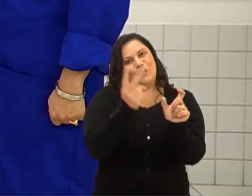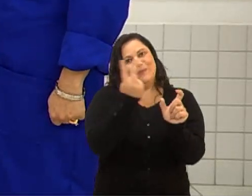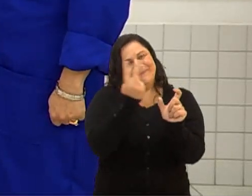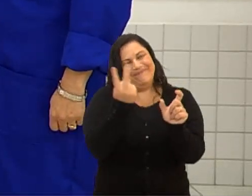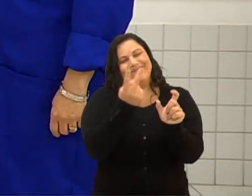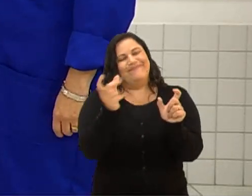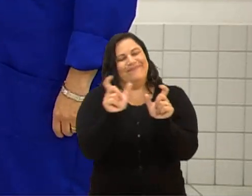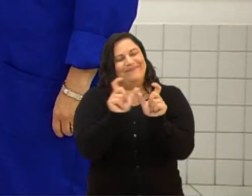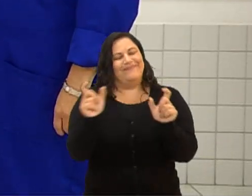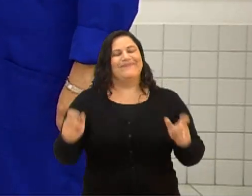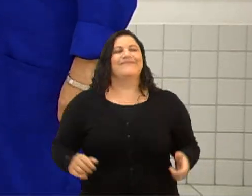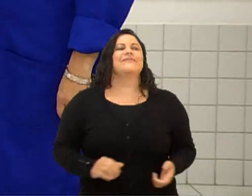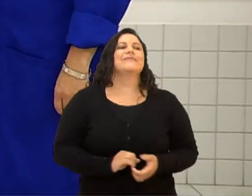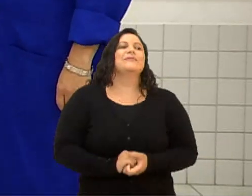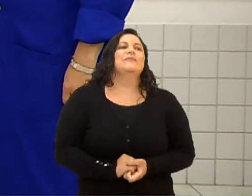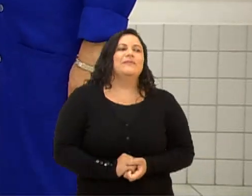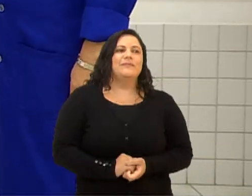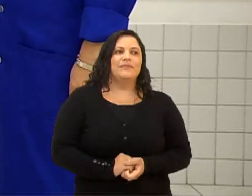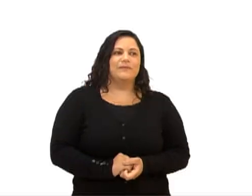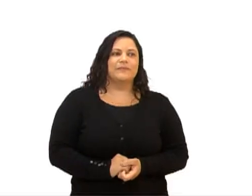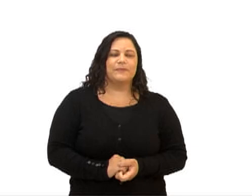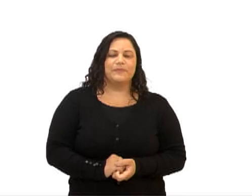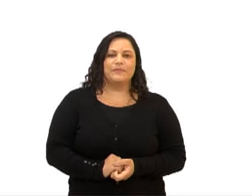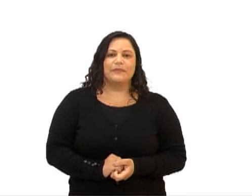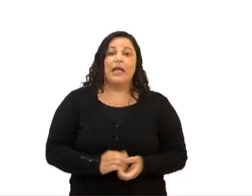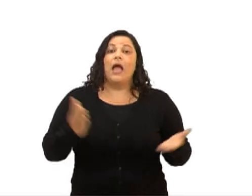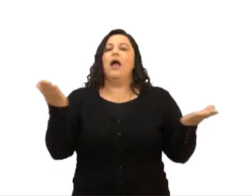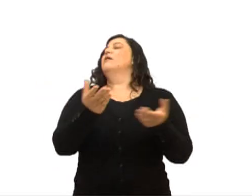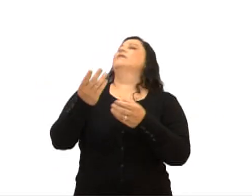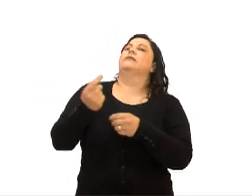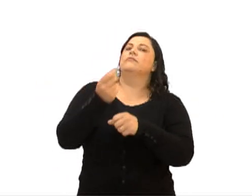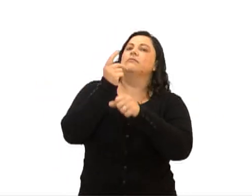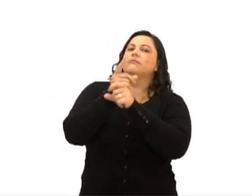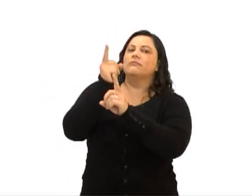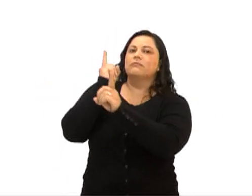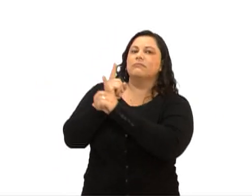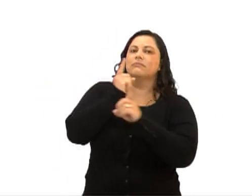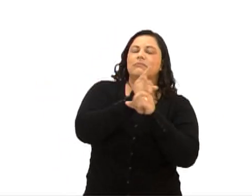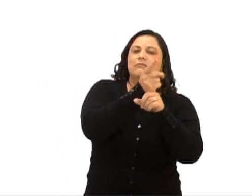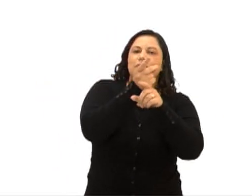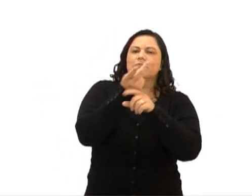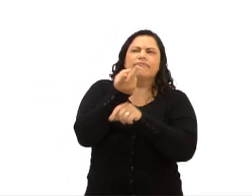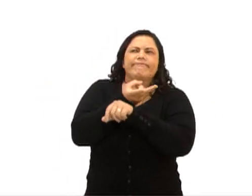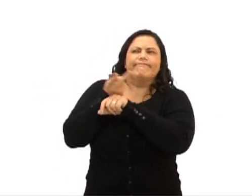classificações, sujeito composto. E para ajudar a localizar o sujeito, nós também